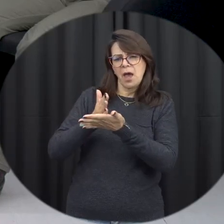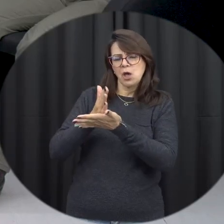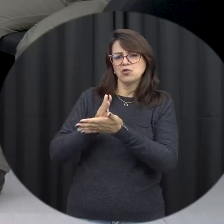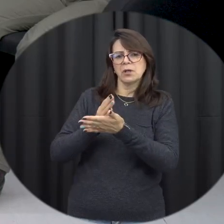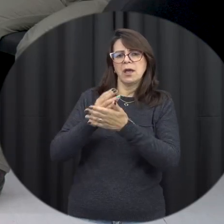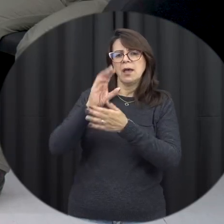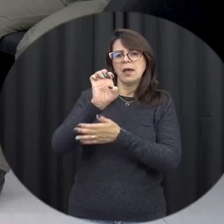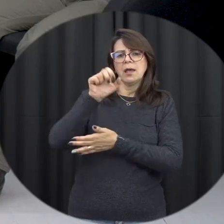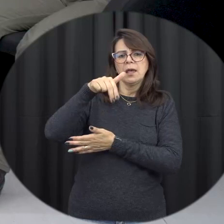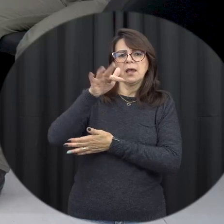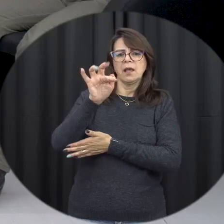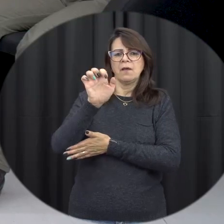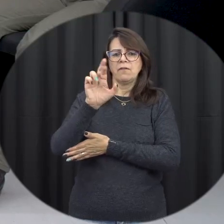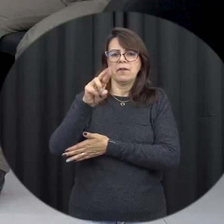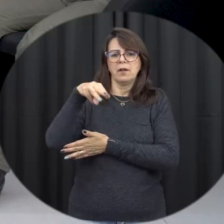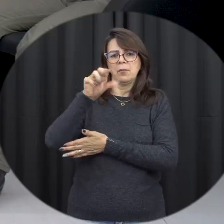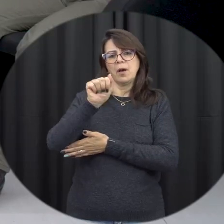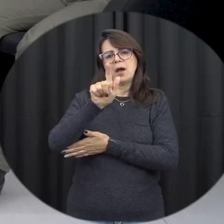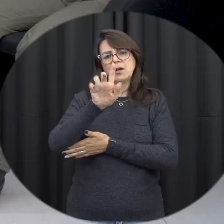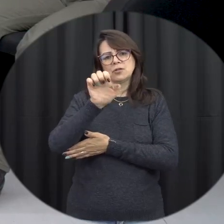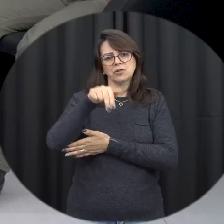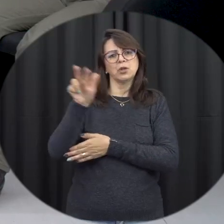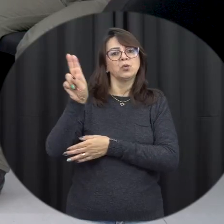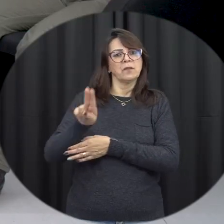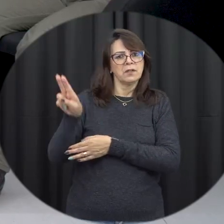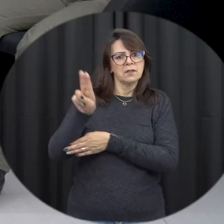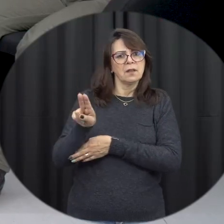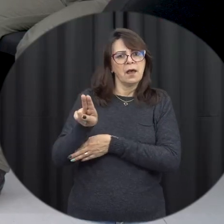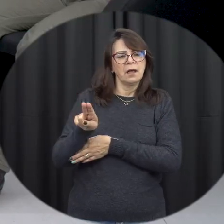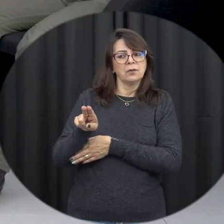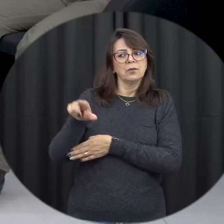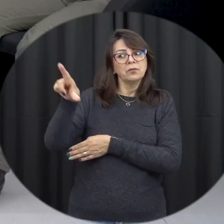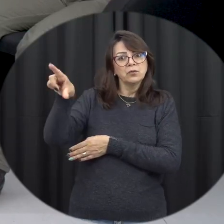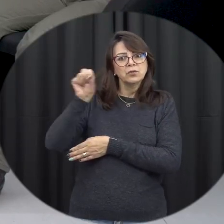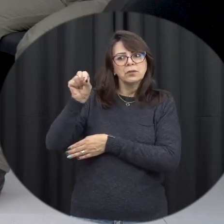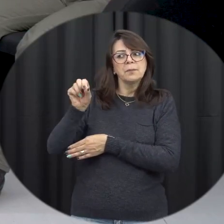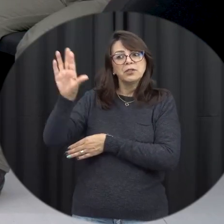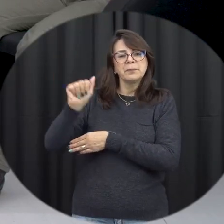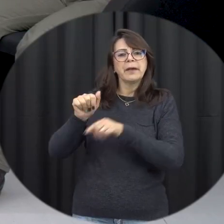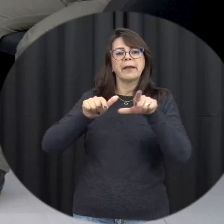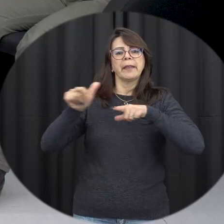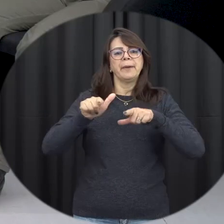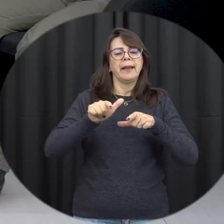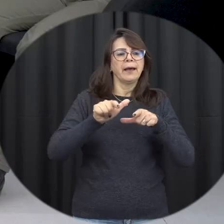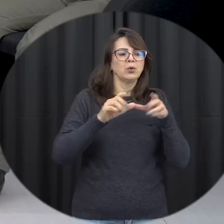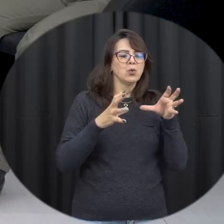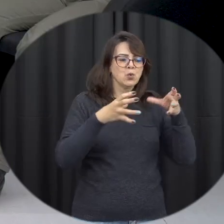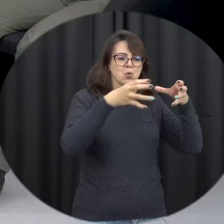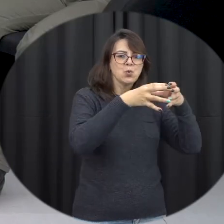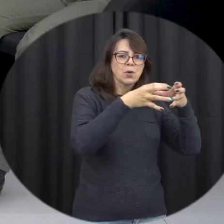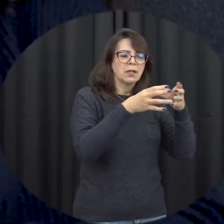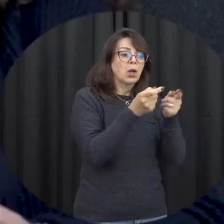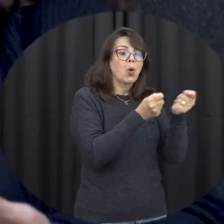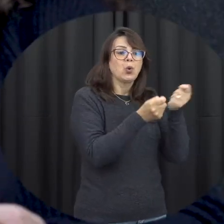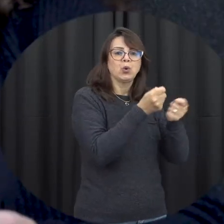enfermagem universitária. Quando eu me formei de enfermeira universitária, eu fui chamada para trabalhar num centro de controle do